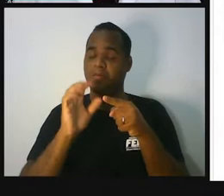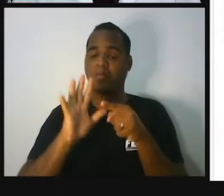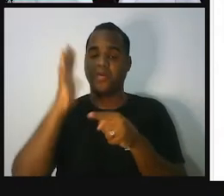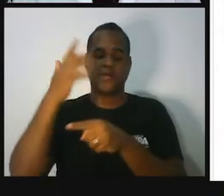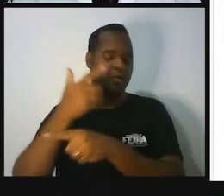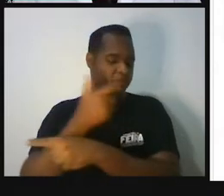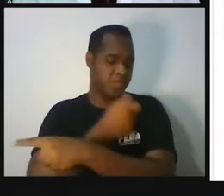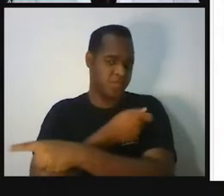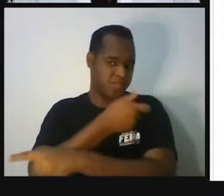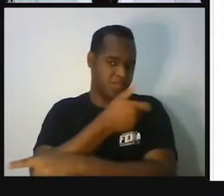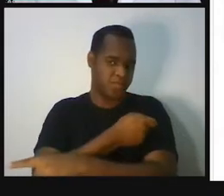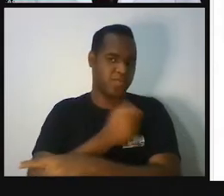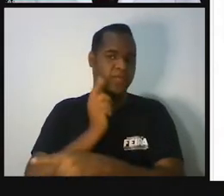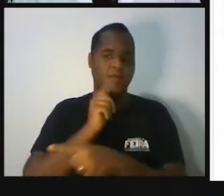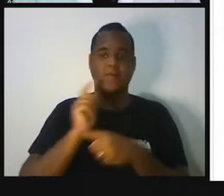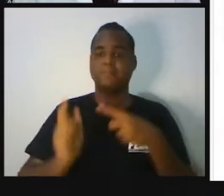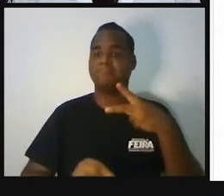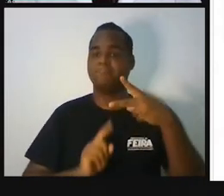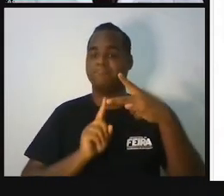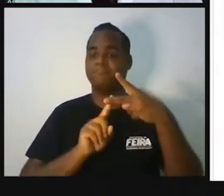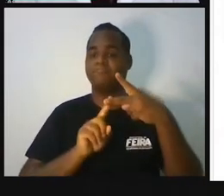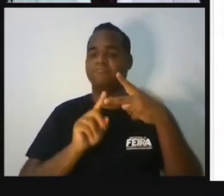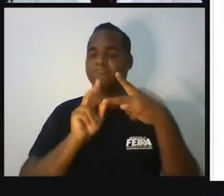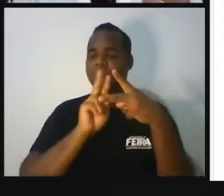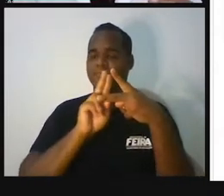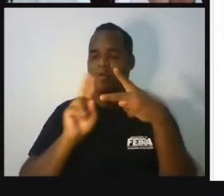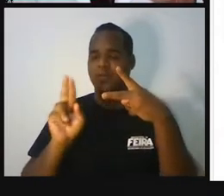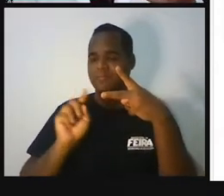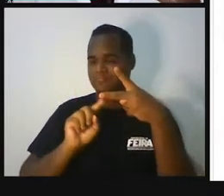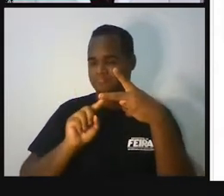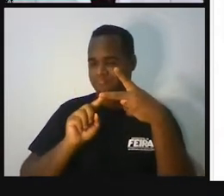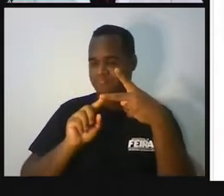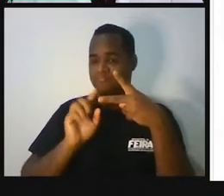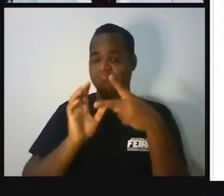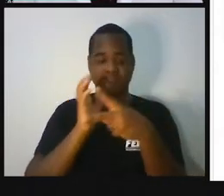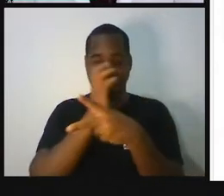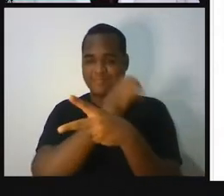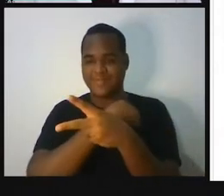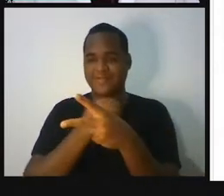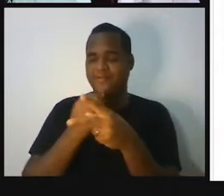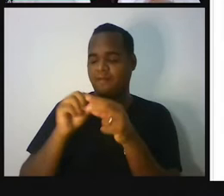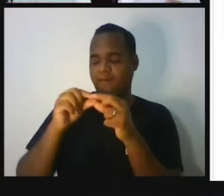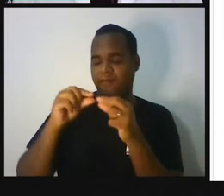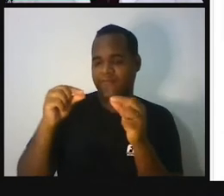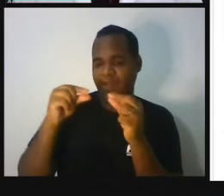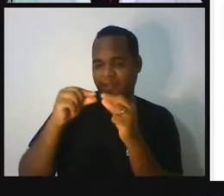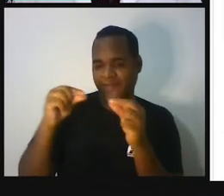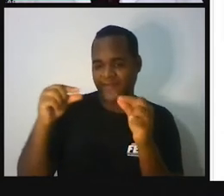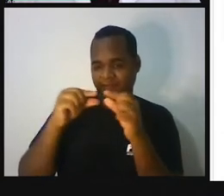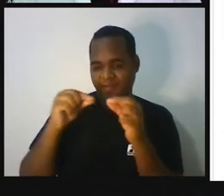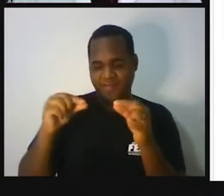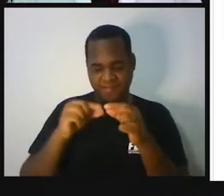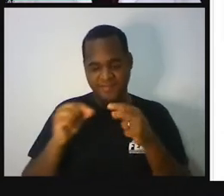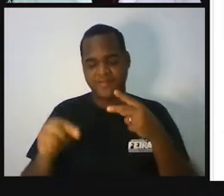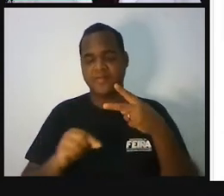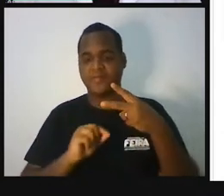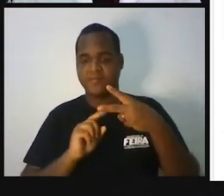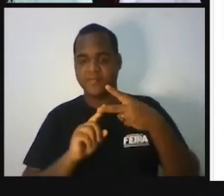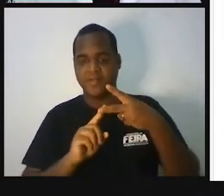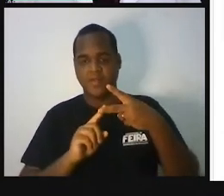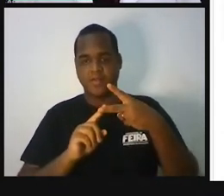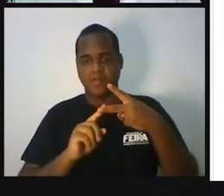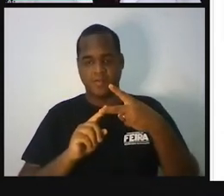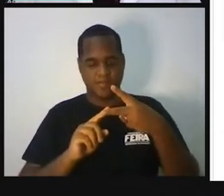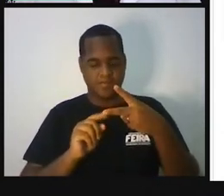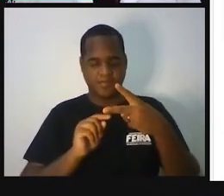tecido subcutânea a intravenosa entre a veia né entre as veias a